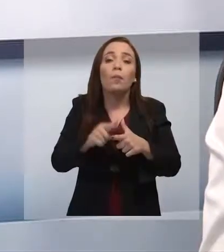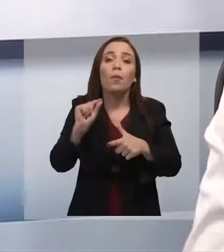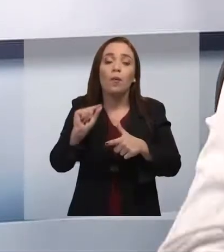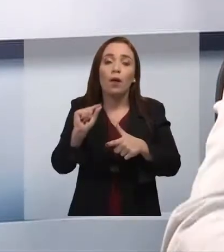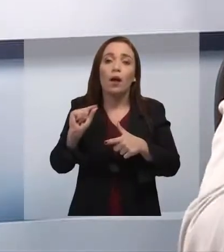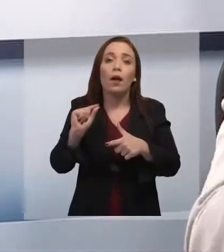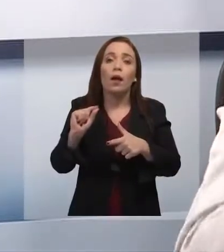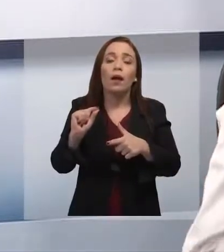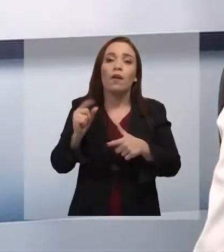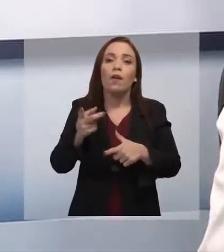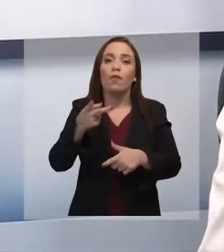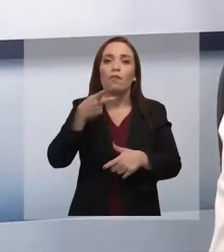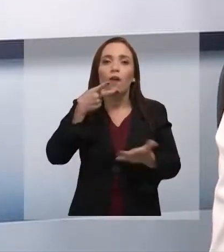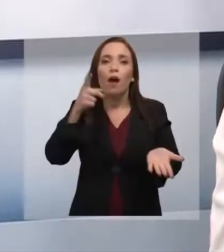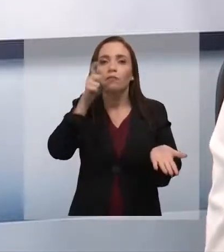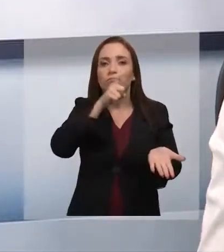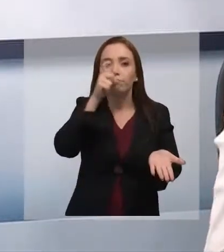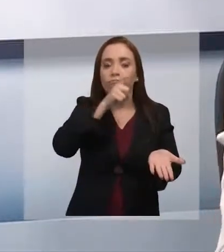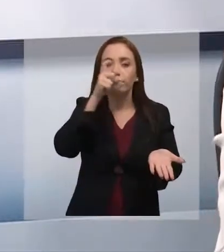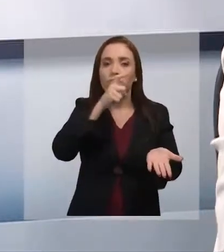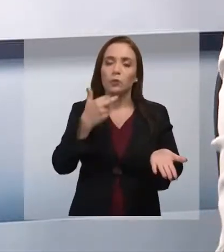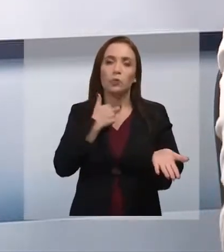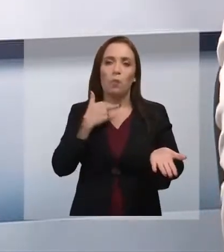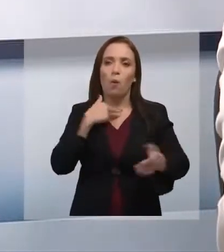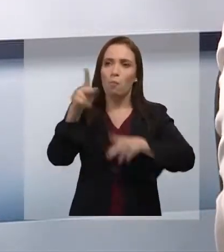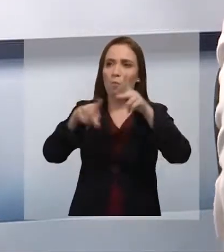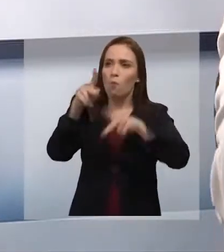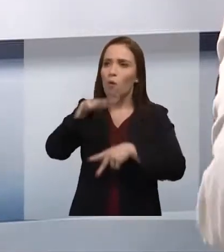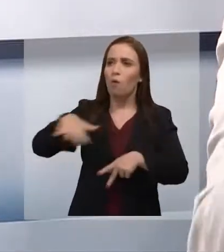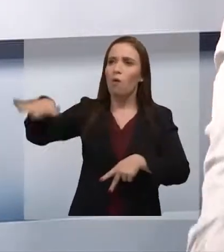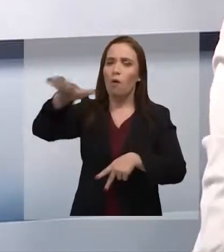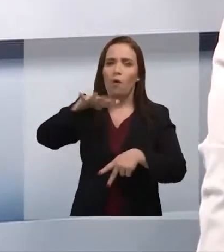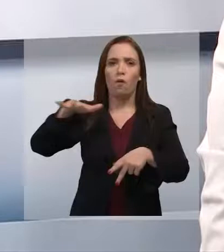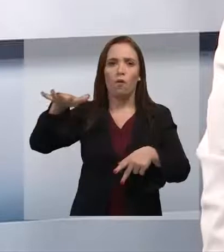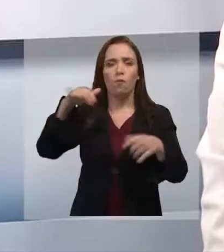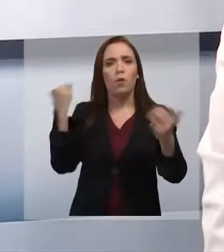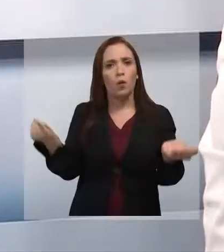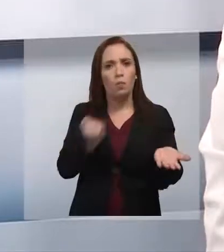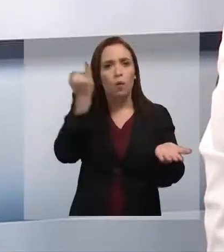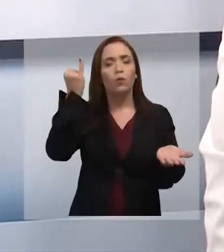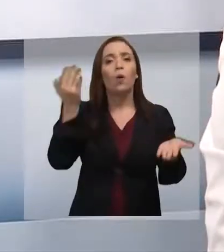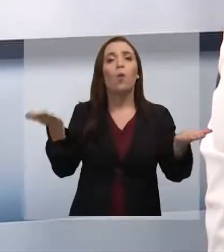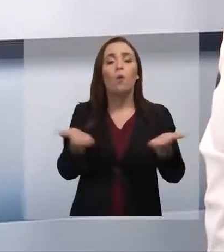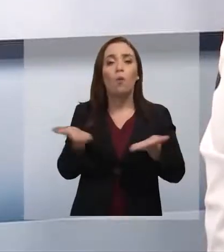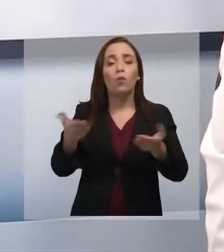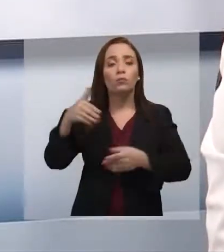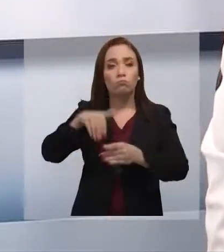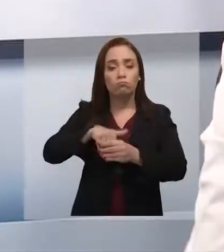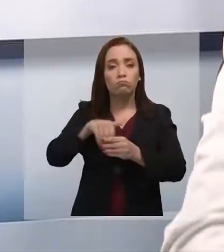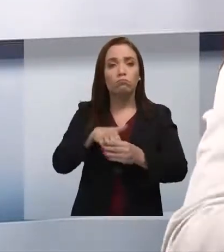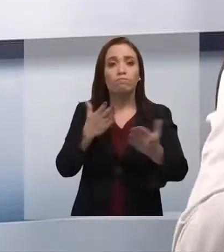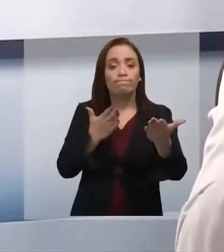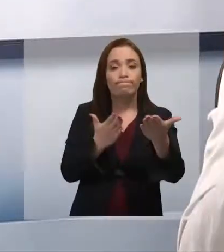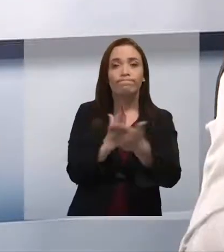faz isso, desvirtuando a verdade, complica, porque está mentindo para o povo de Fortaleza. É importante você ficar ciente que a matéria que a gente está aprovando hoje é uma matéria